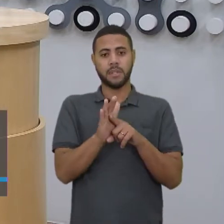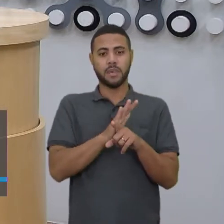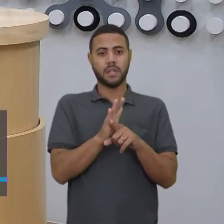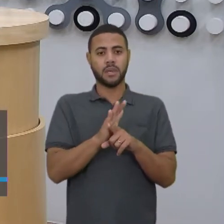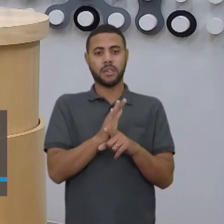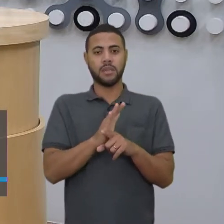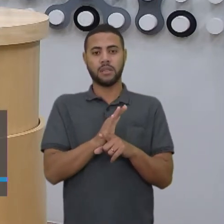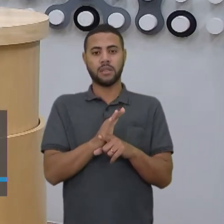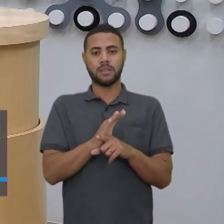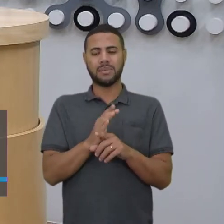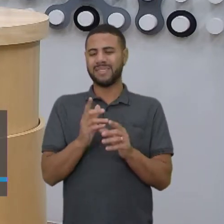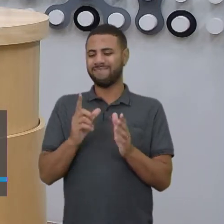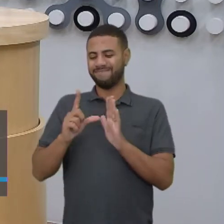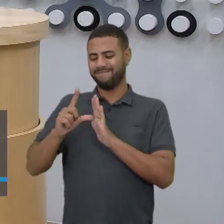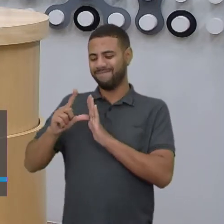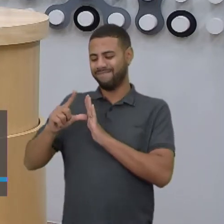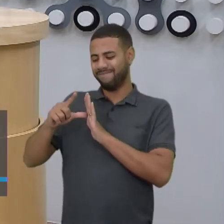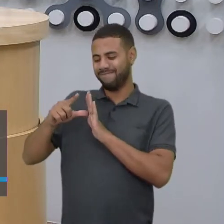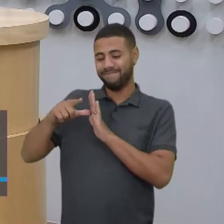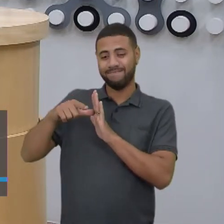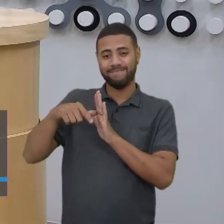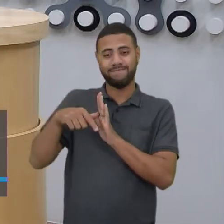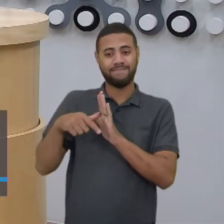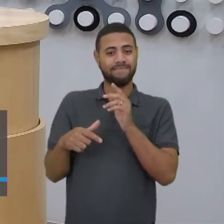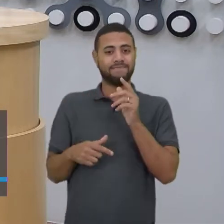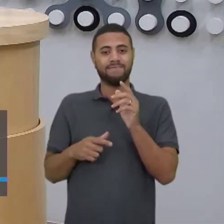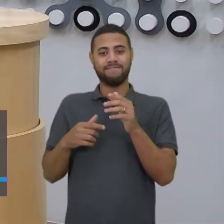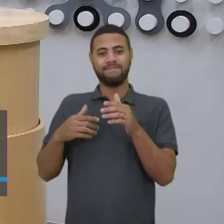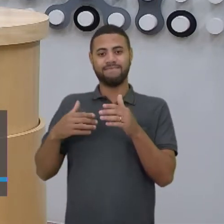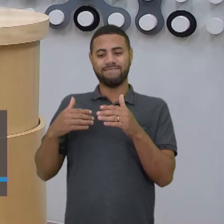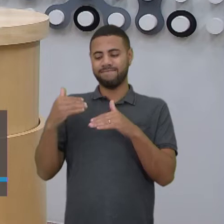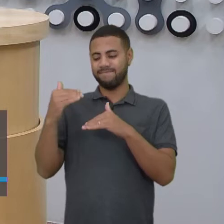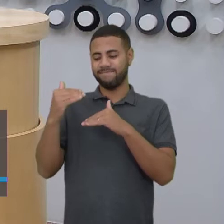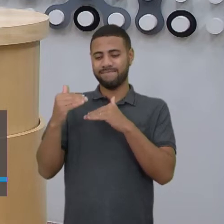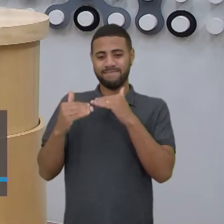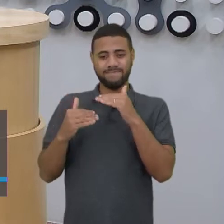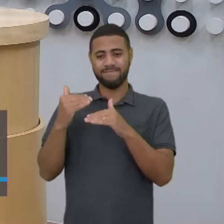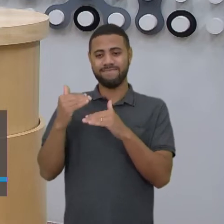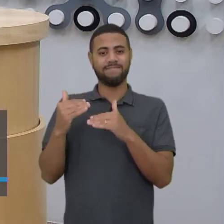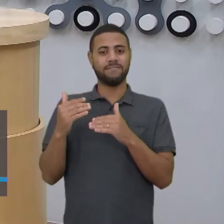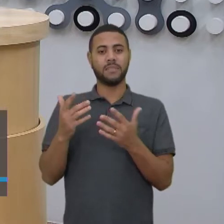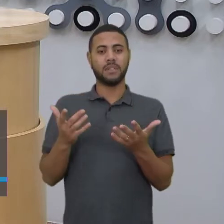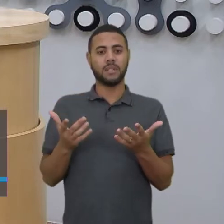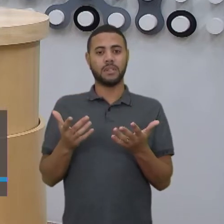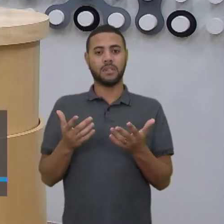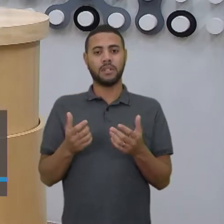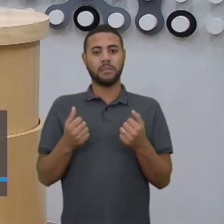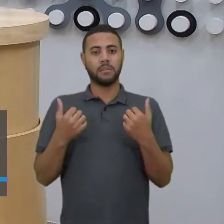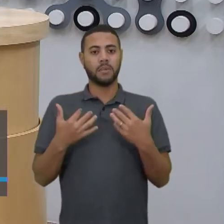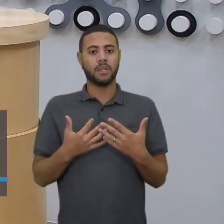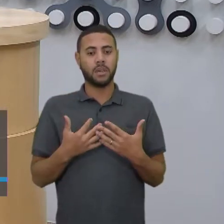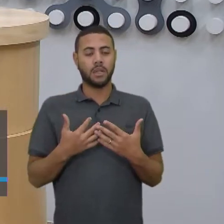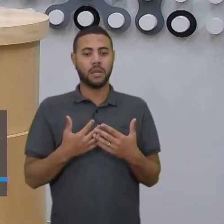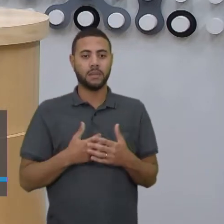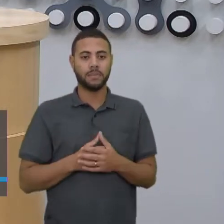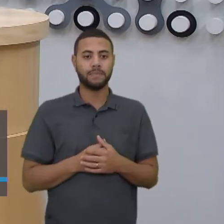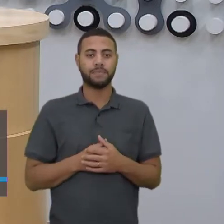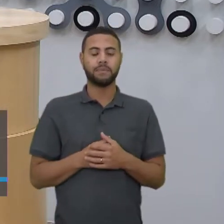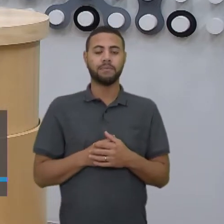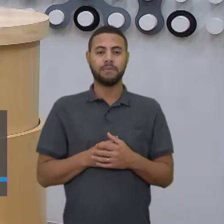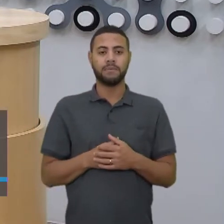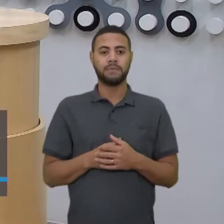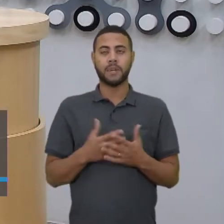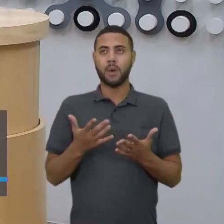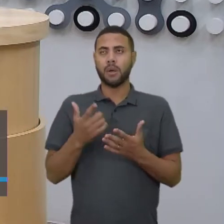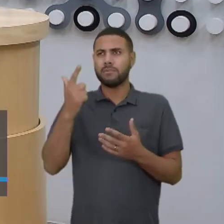atrasou tudo na minha vida, atrasou tudo. Não desenvolvi, não pesquisei. Cair em mim agora é bom. É bom, que antes tarde do que nunca. E